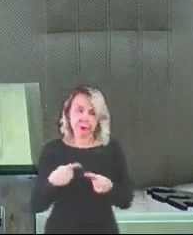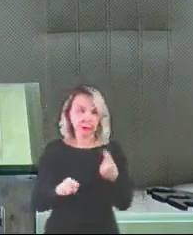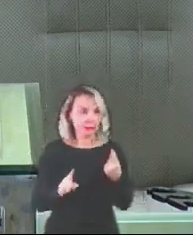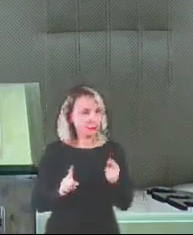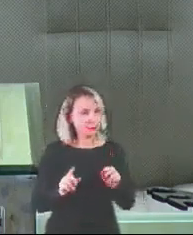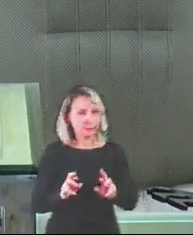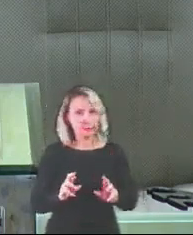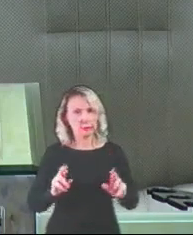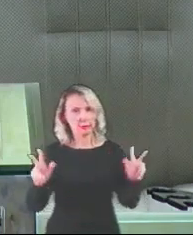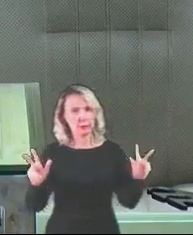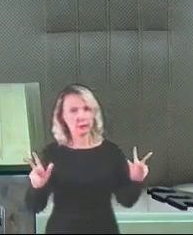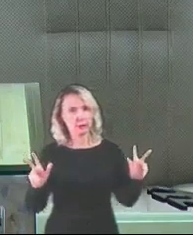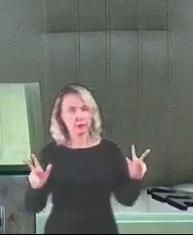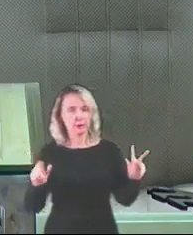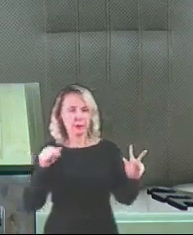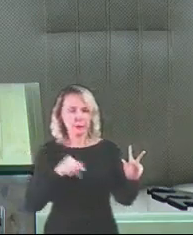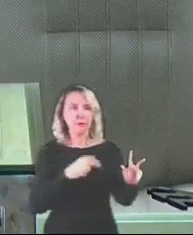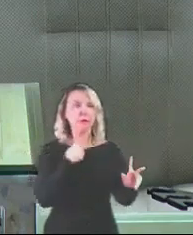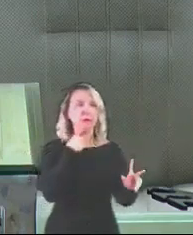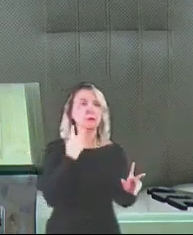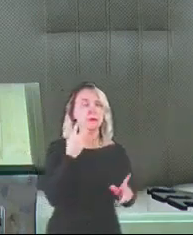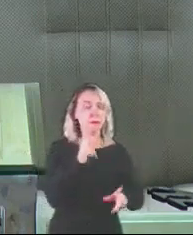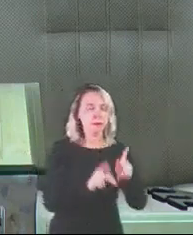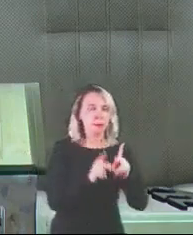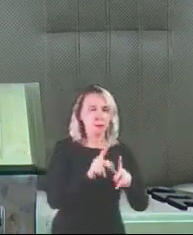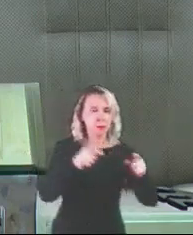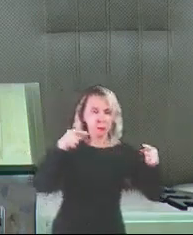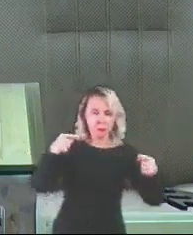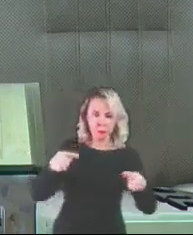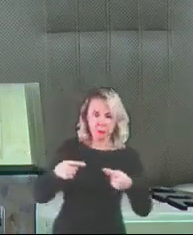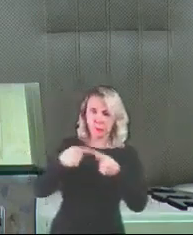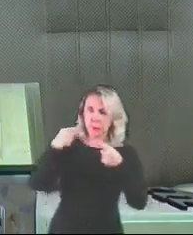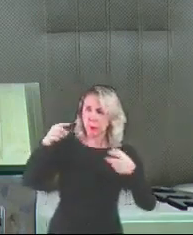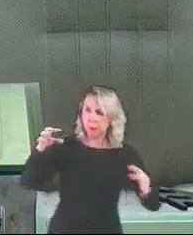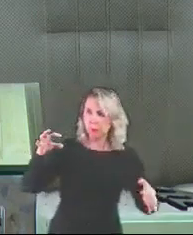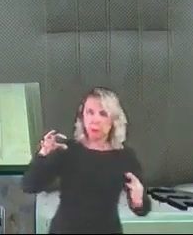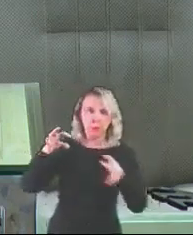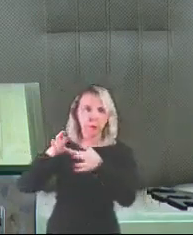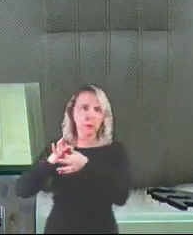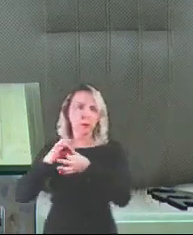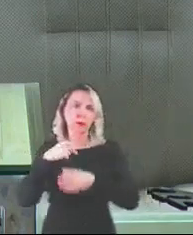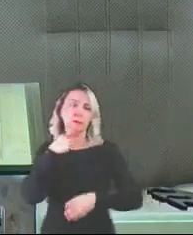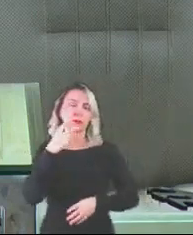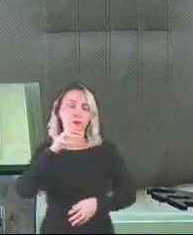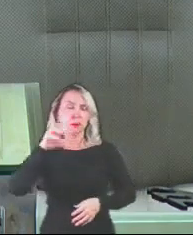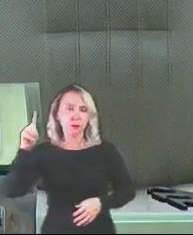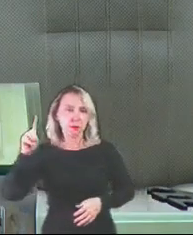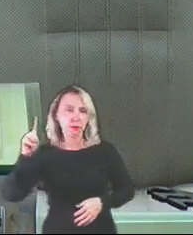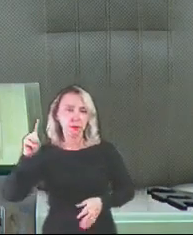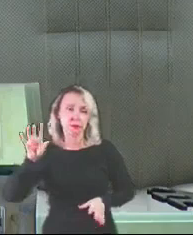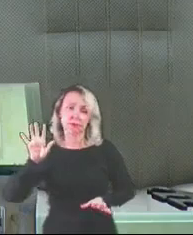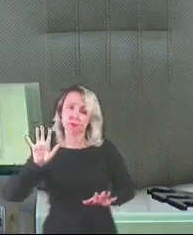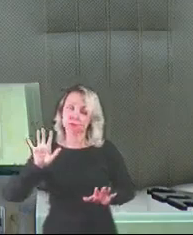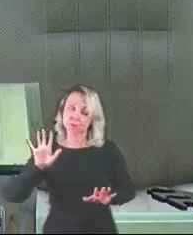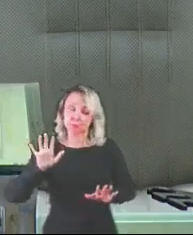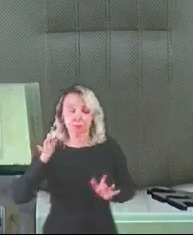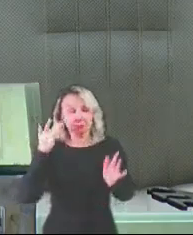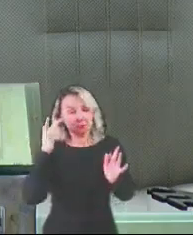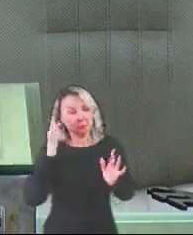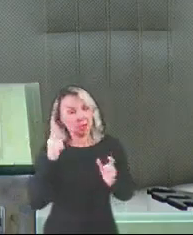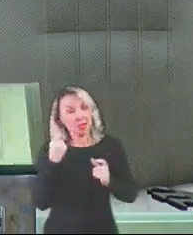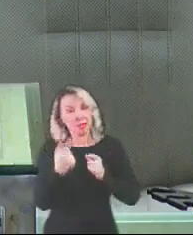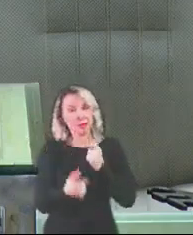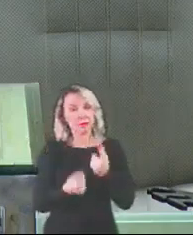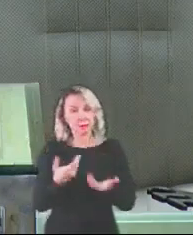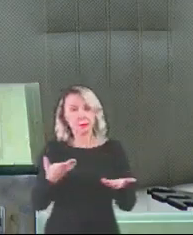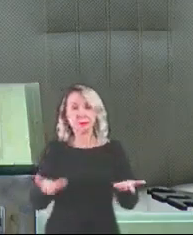Nem sempre a voz do povo está em conexão com a voz de Deus. Então, Deus, irmãos, tem o seu próprio